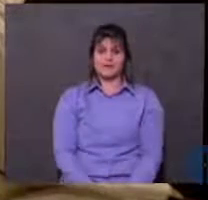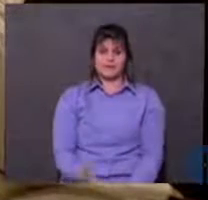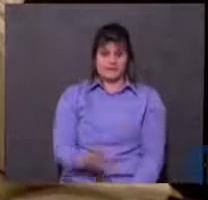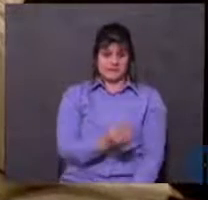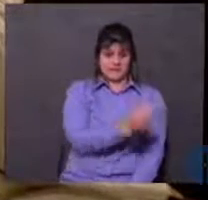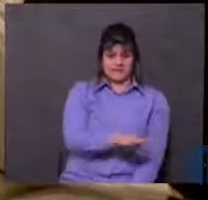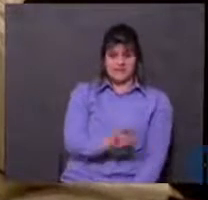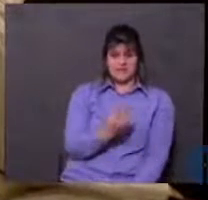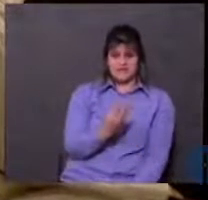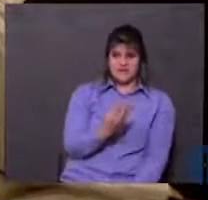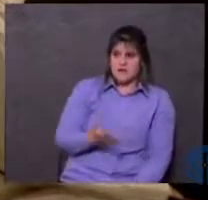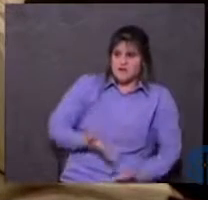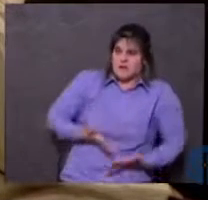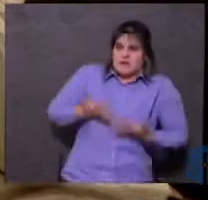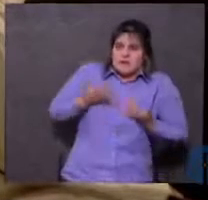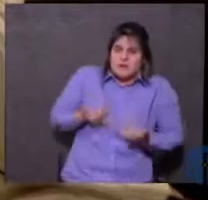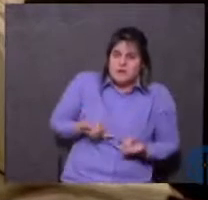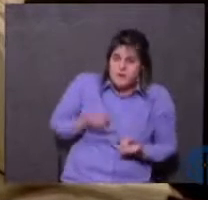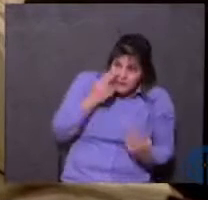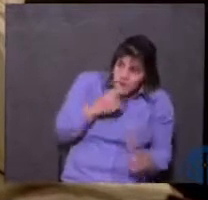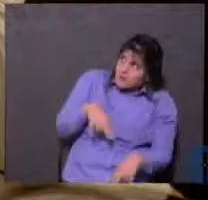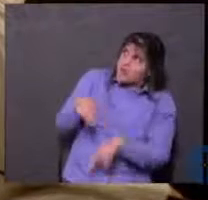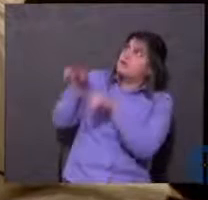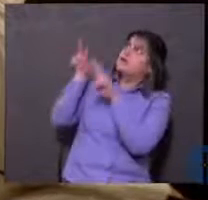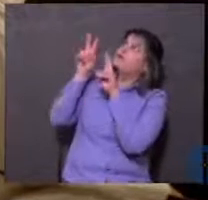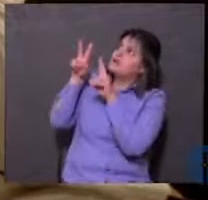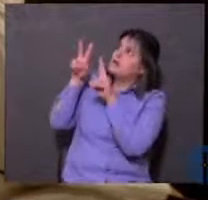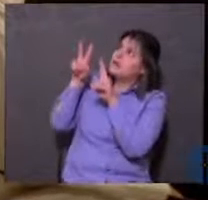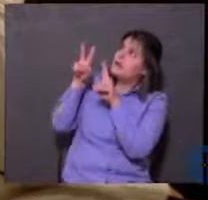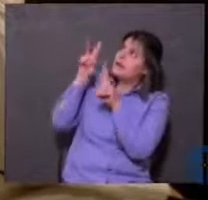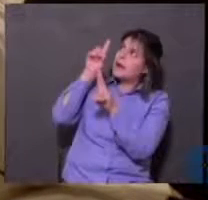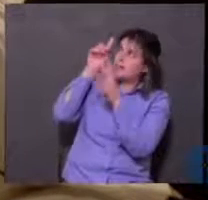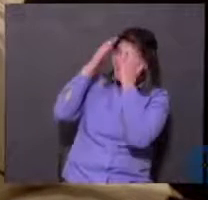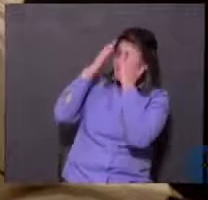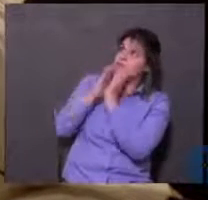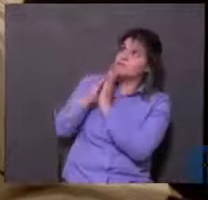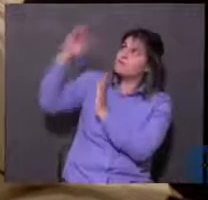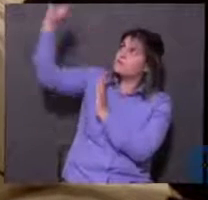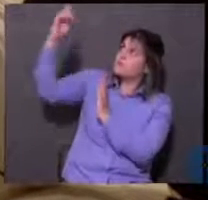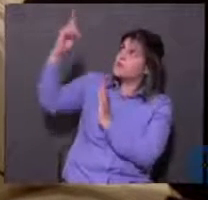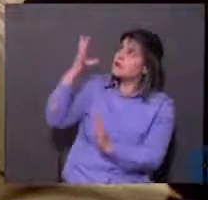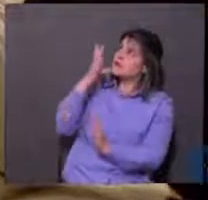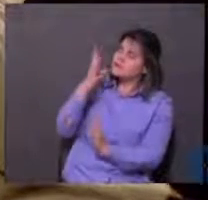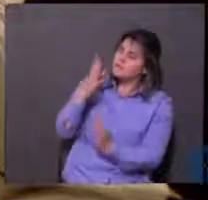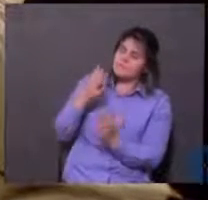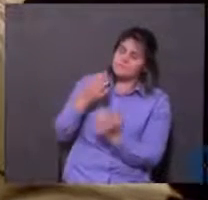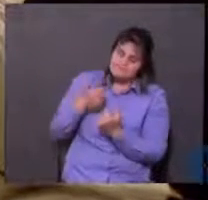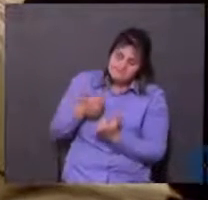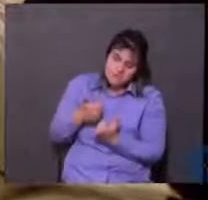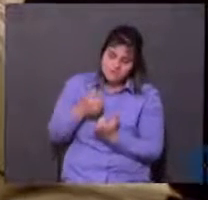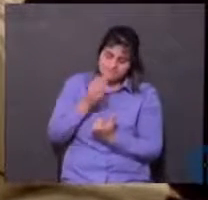Assustados, levantaram a vista para Nossa Senhora, que lhes disse com bondade e tristeza: